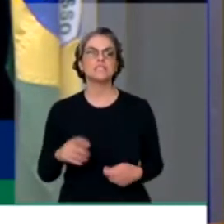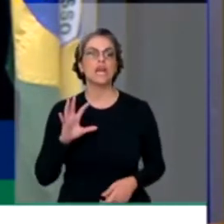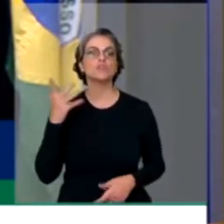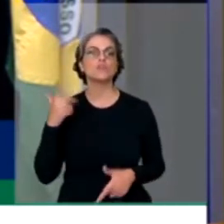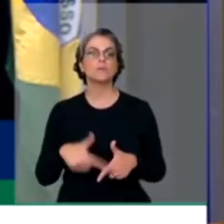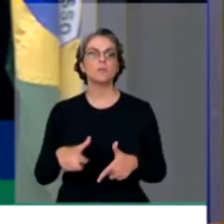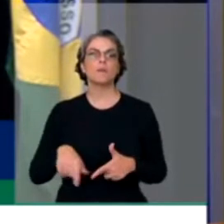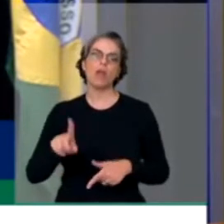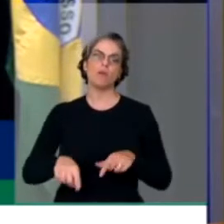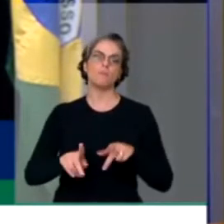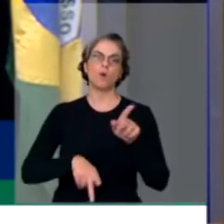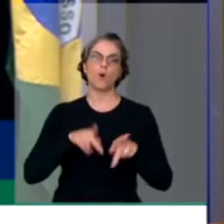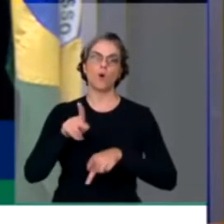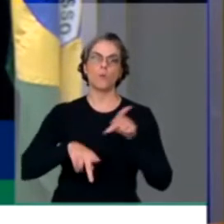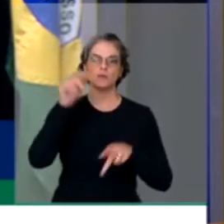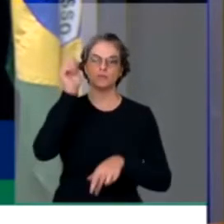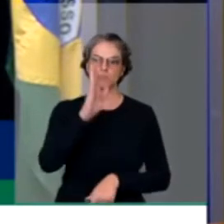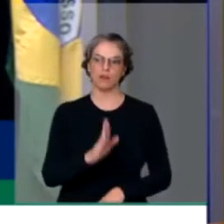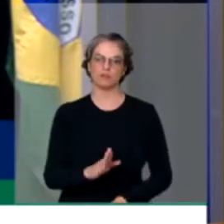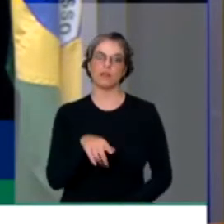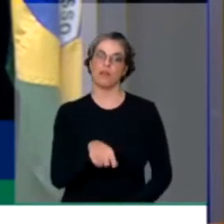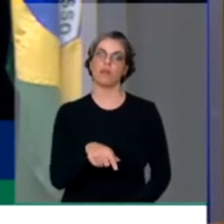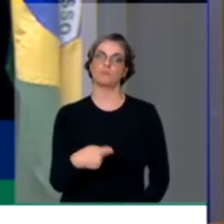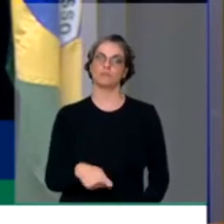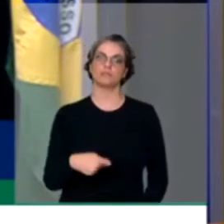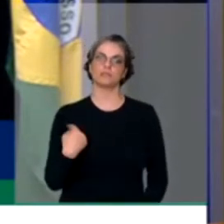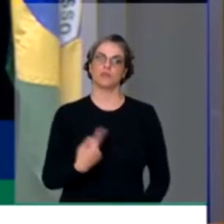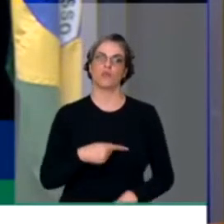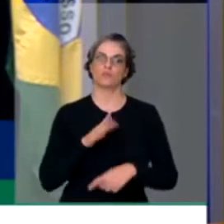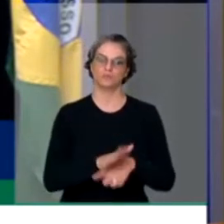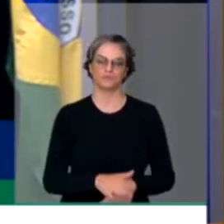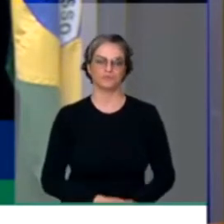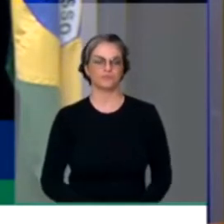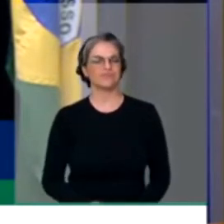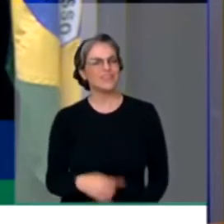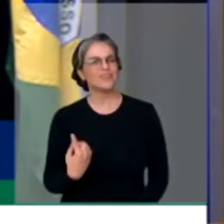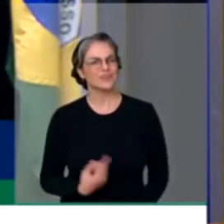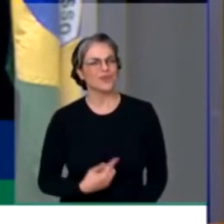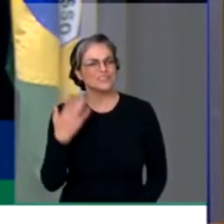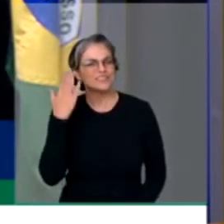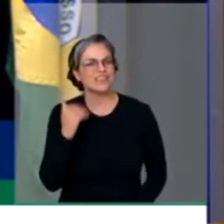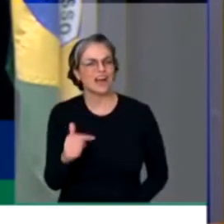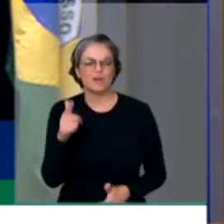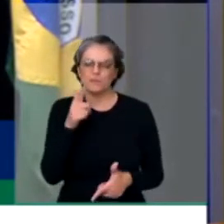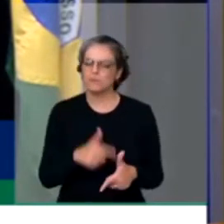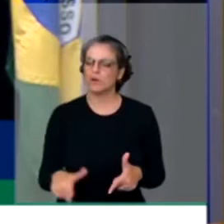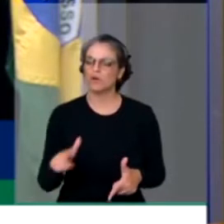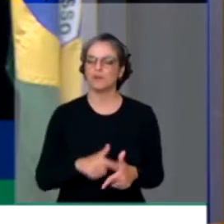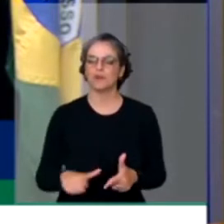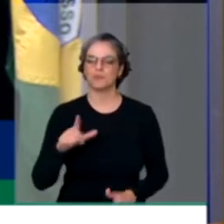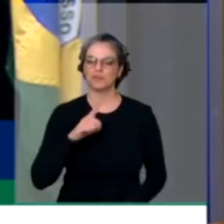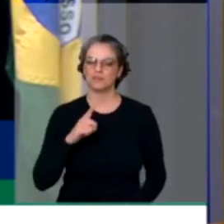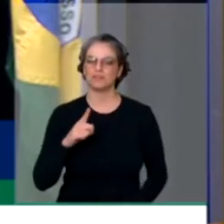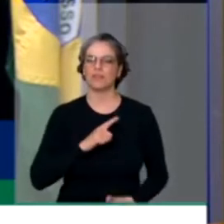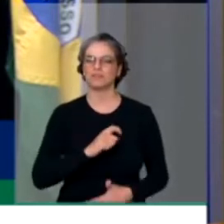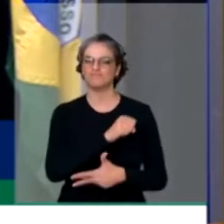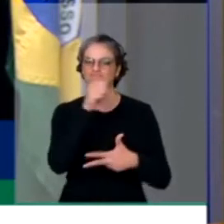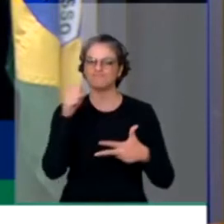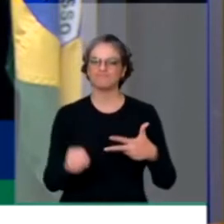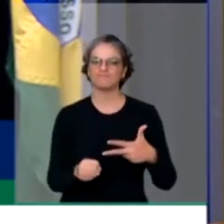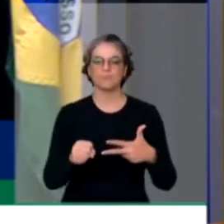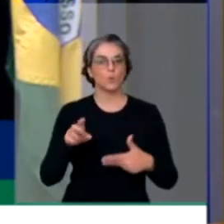população brasileira. Todos sabem que nós vivemos uma crise institucional nos três poderes,